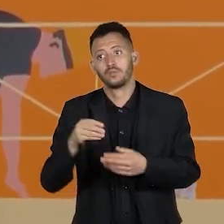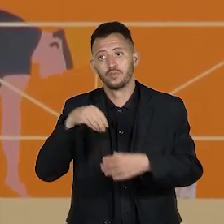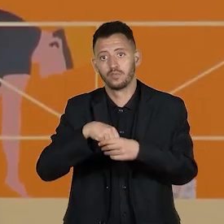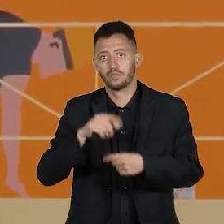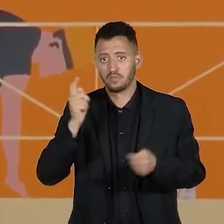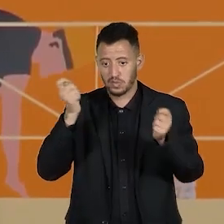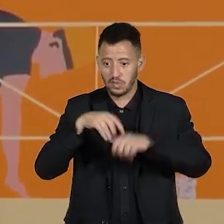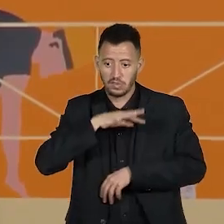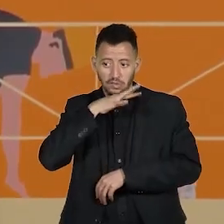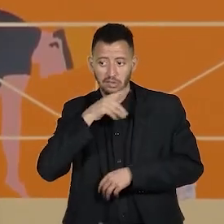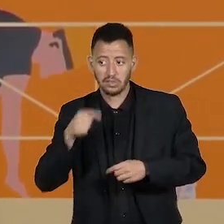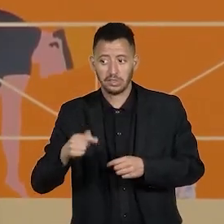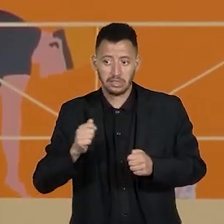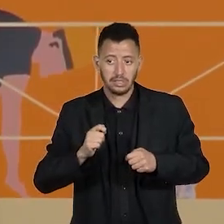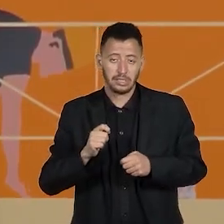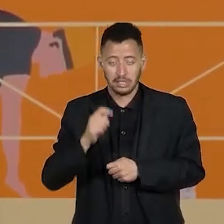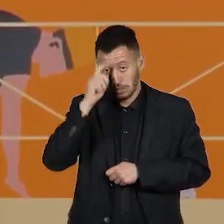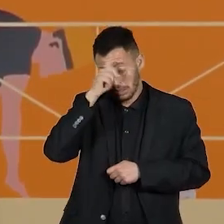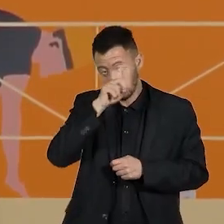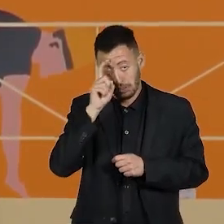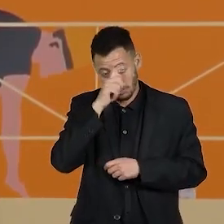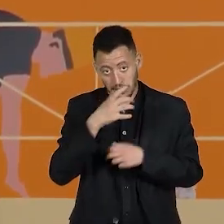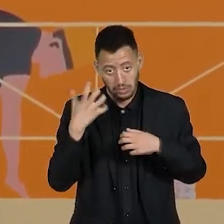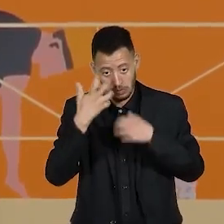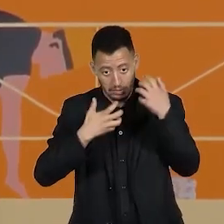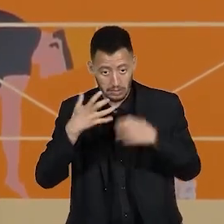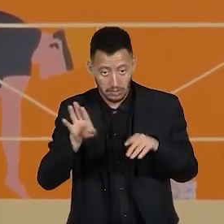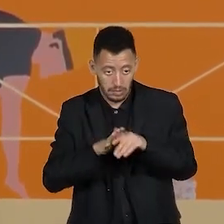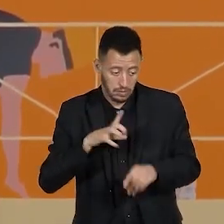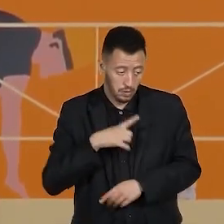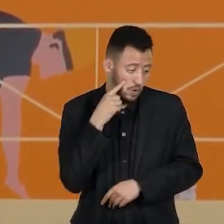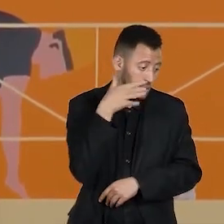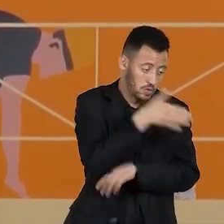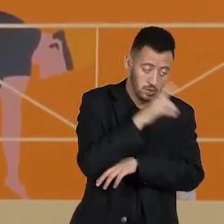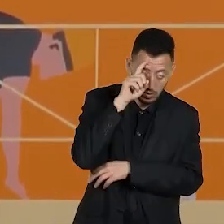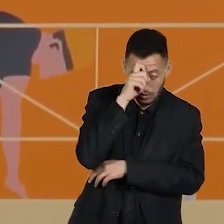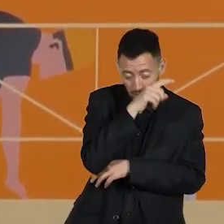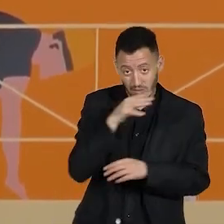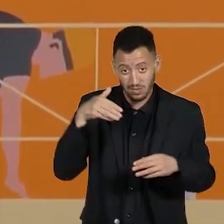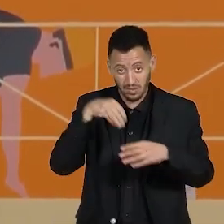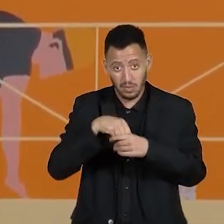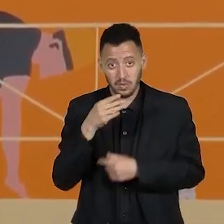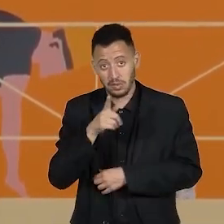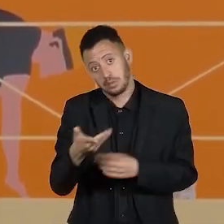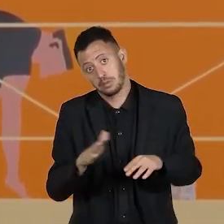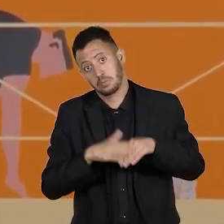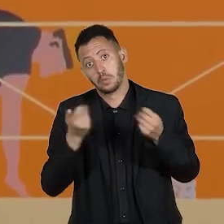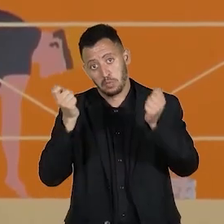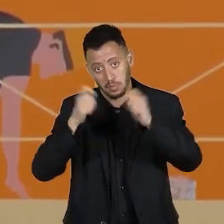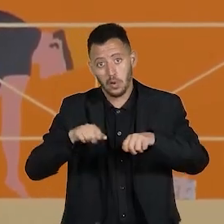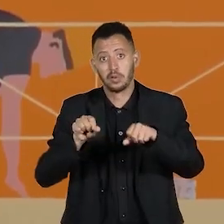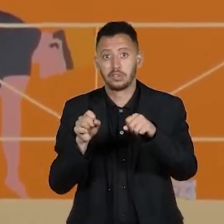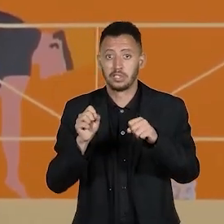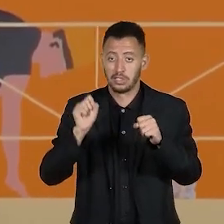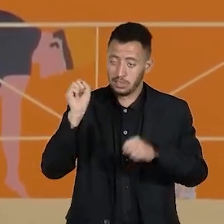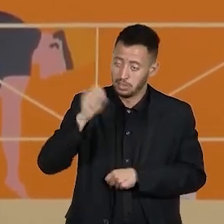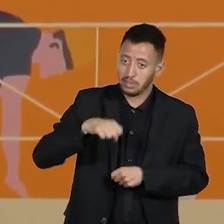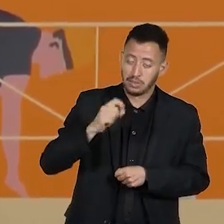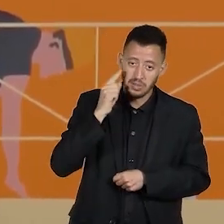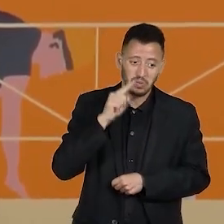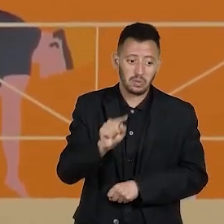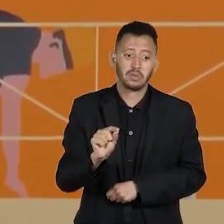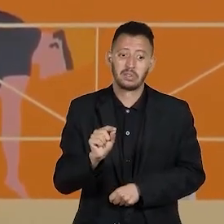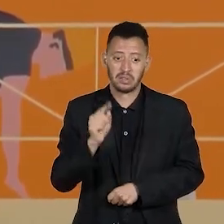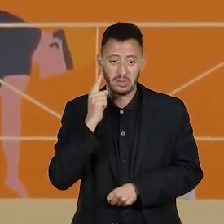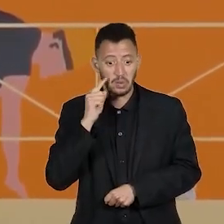numa situação calamitosa, desesperadora como essa, também não se sujeitar a esse risco, já que em se sujeitando pode ser sim